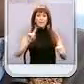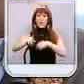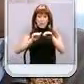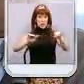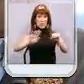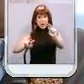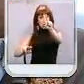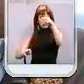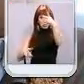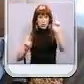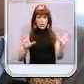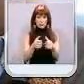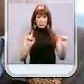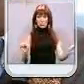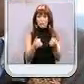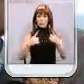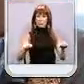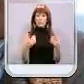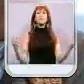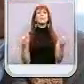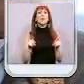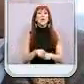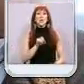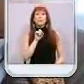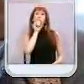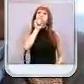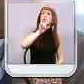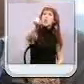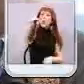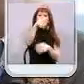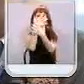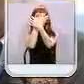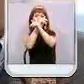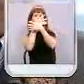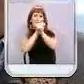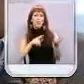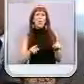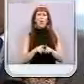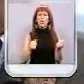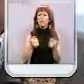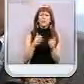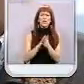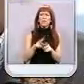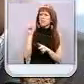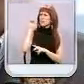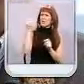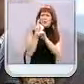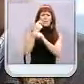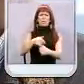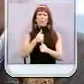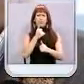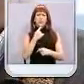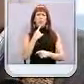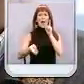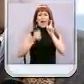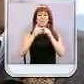palcos com bandas, além de cuspidores de fogo, tocadores de realejo, tipo olharapos, portanto vai ser uma noite bastante